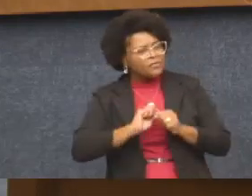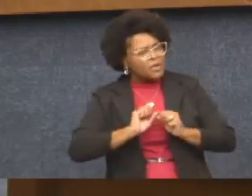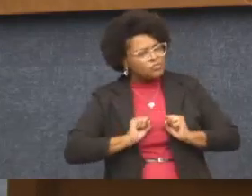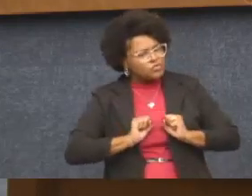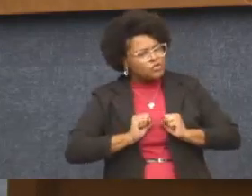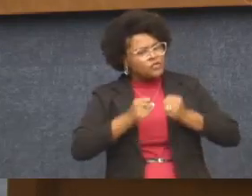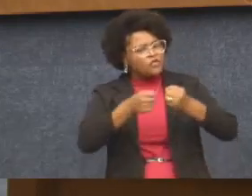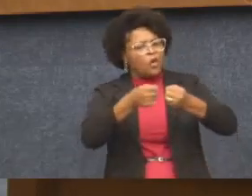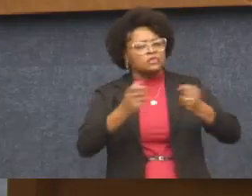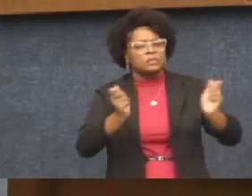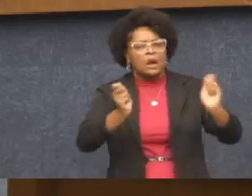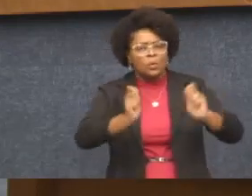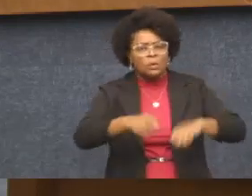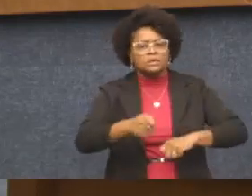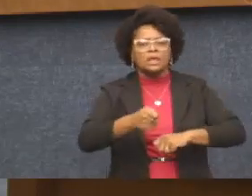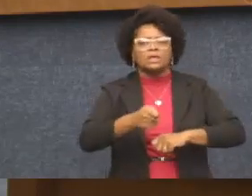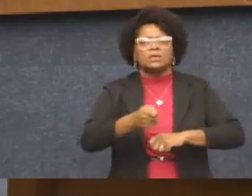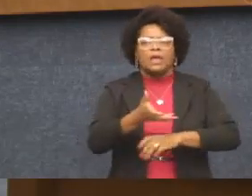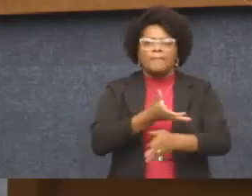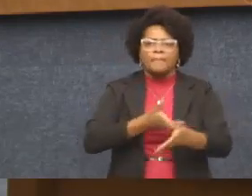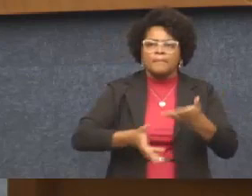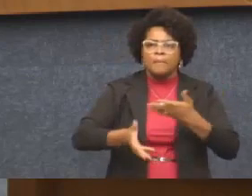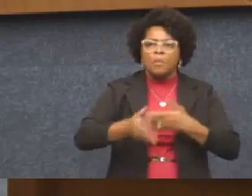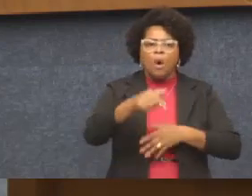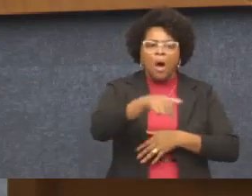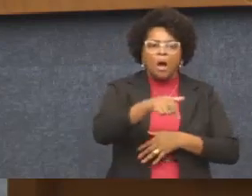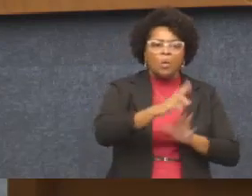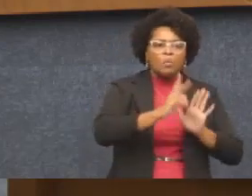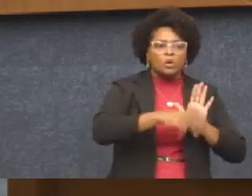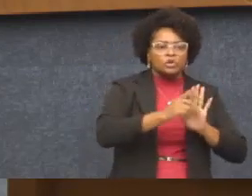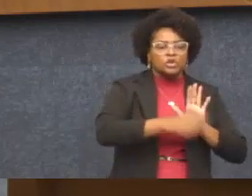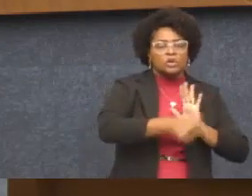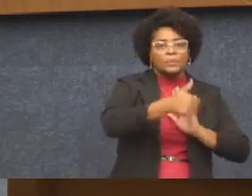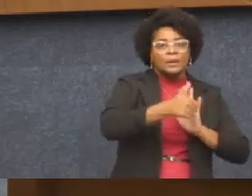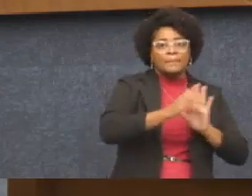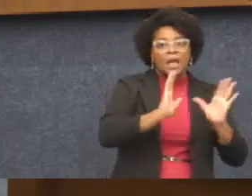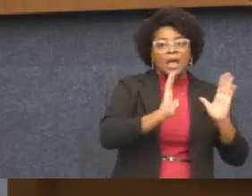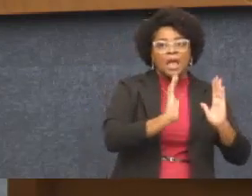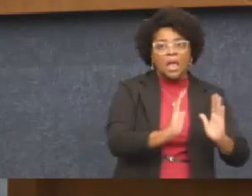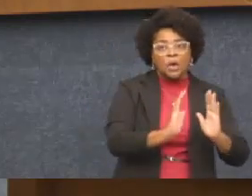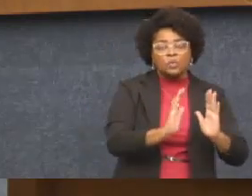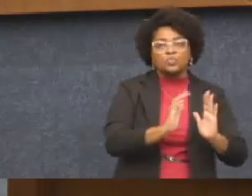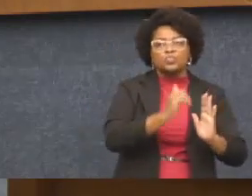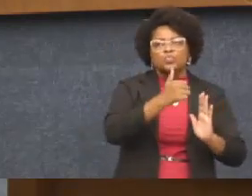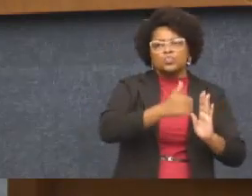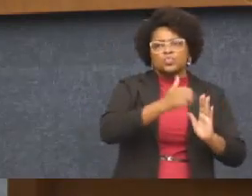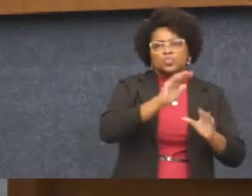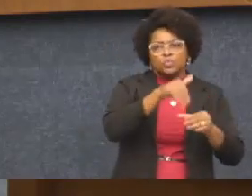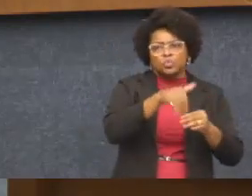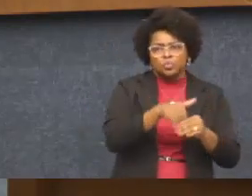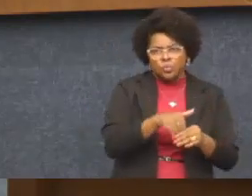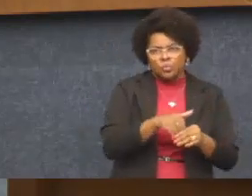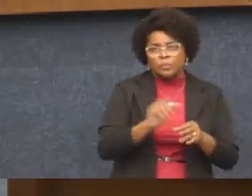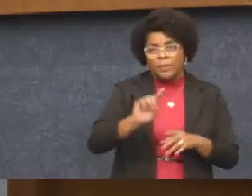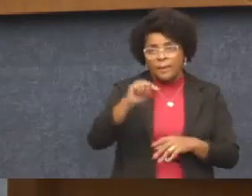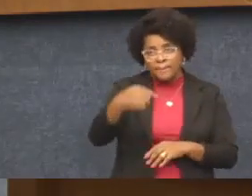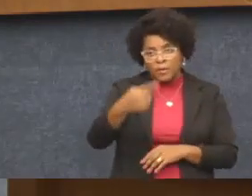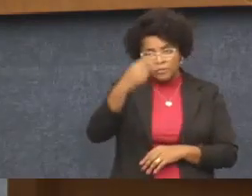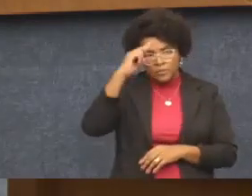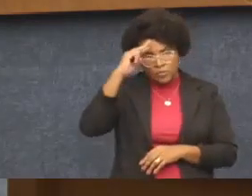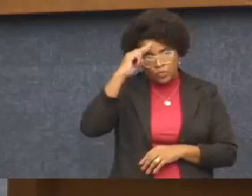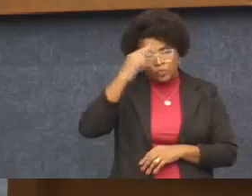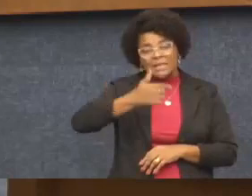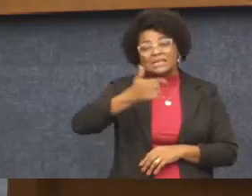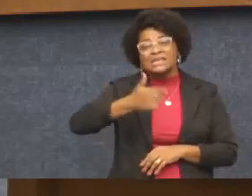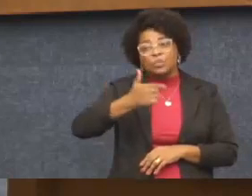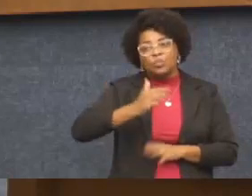turno, fosse votado hoje e fosse votado em segundo turno já na próxima segunda-feira. Como o